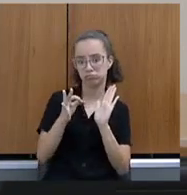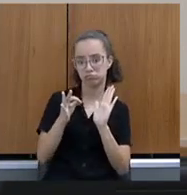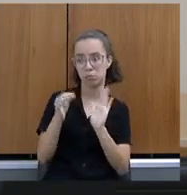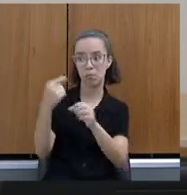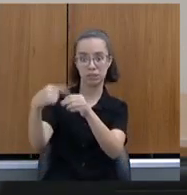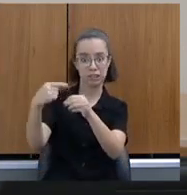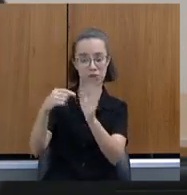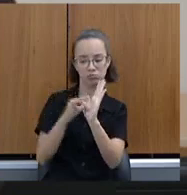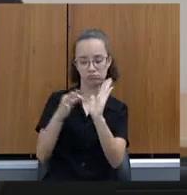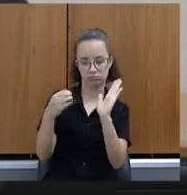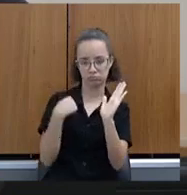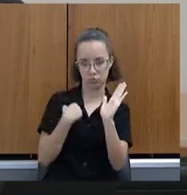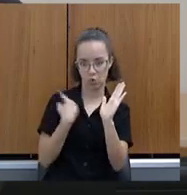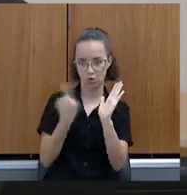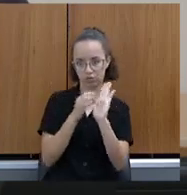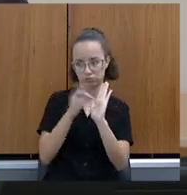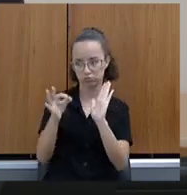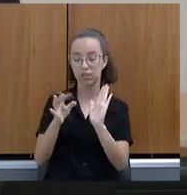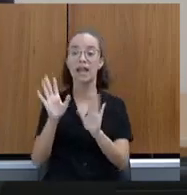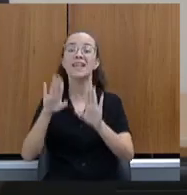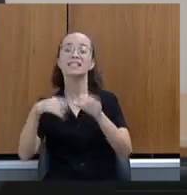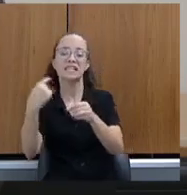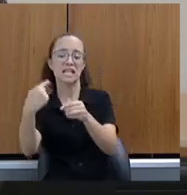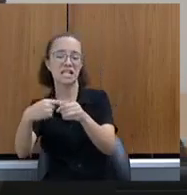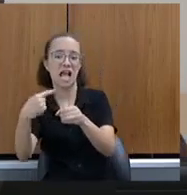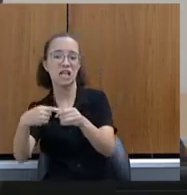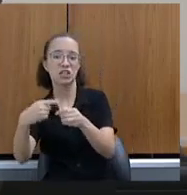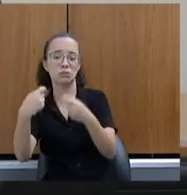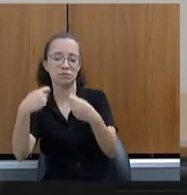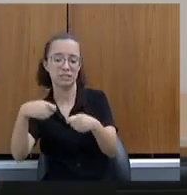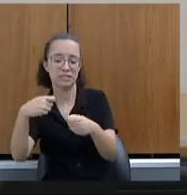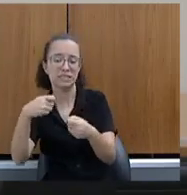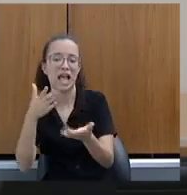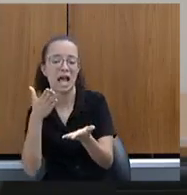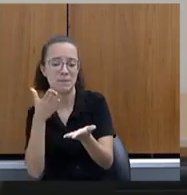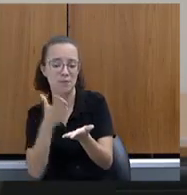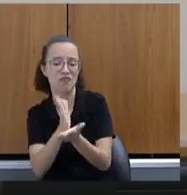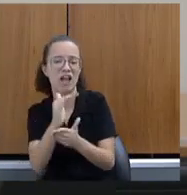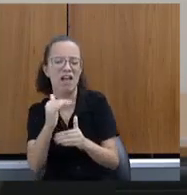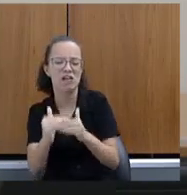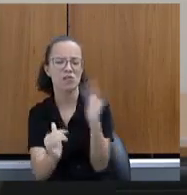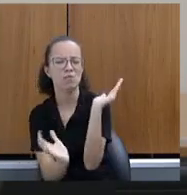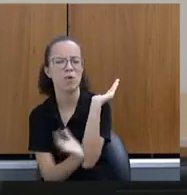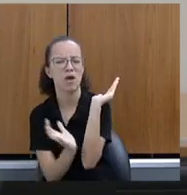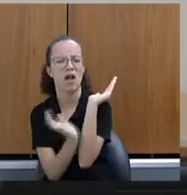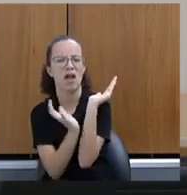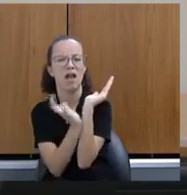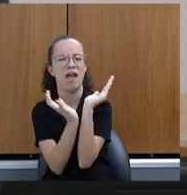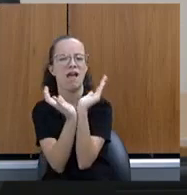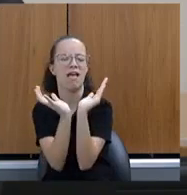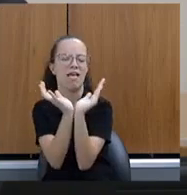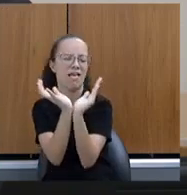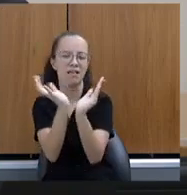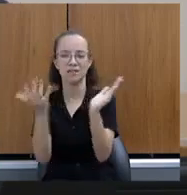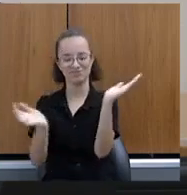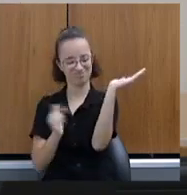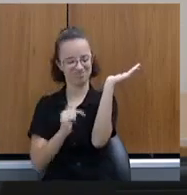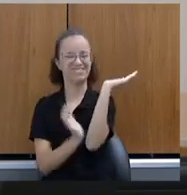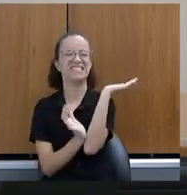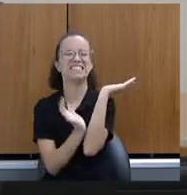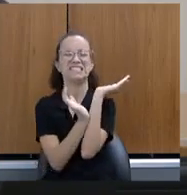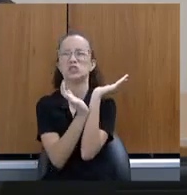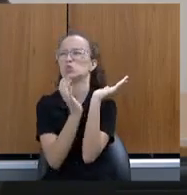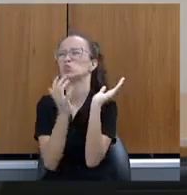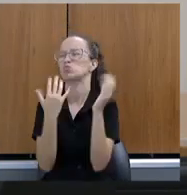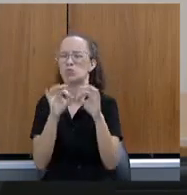né o município tem que passar pela provação do crime da Câmara Municipal então se torna a burocracia tão